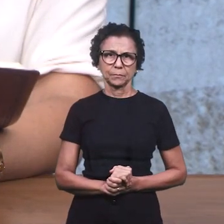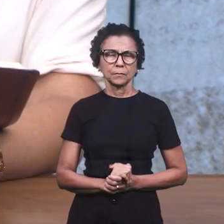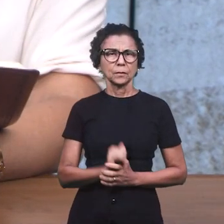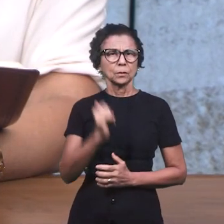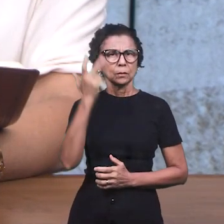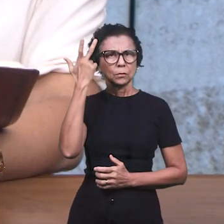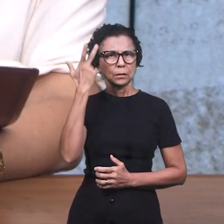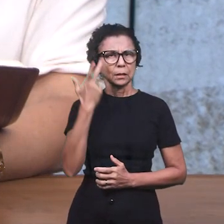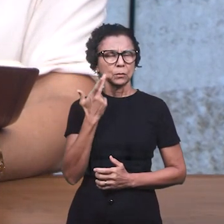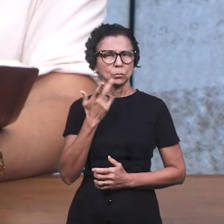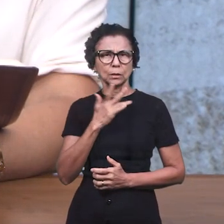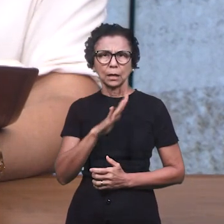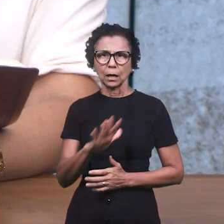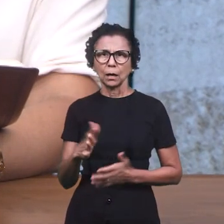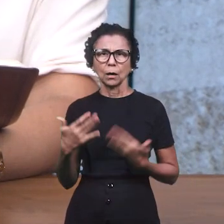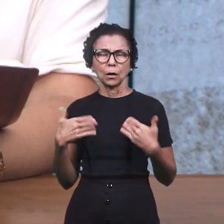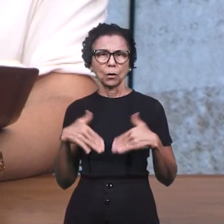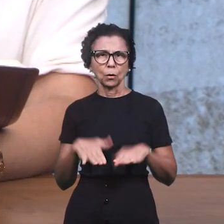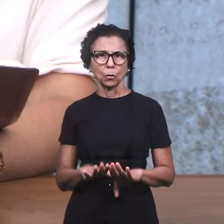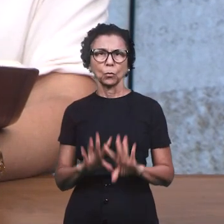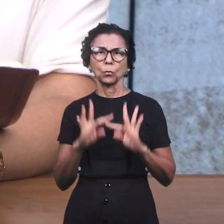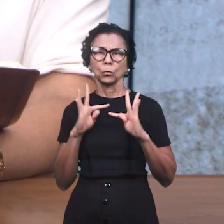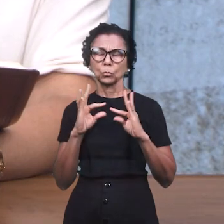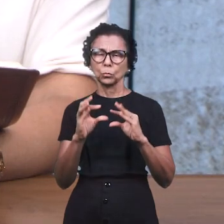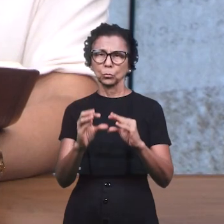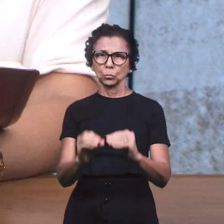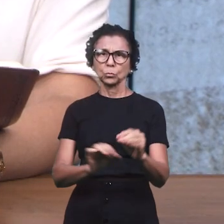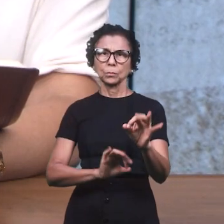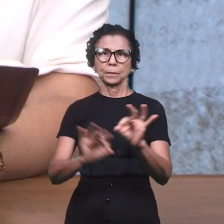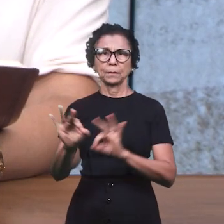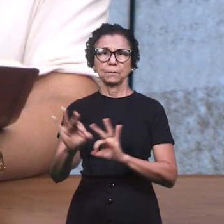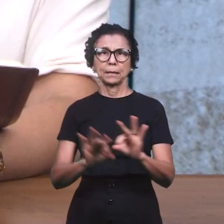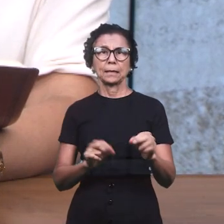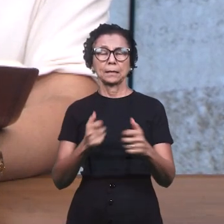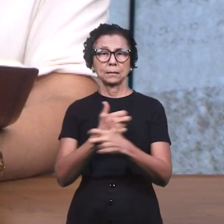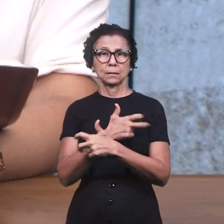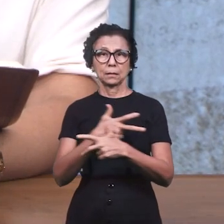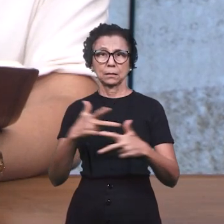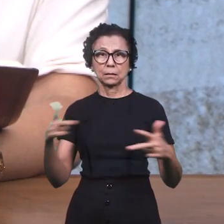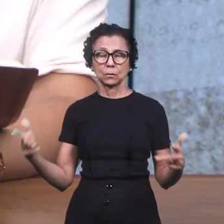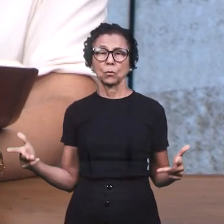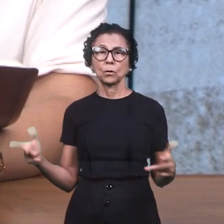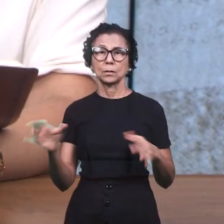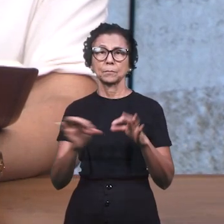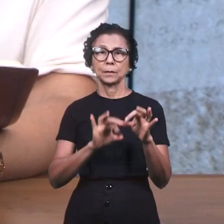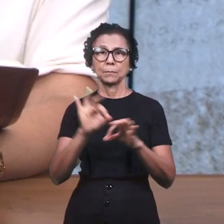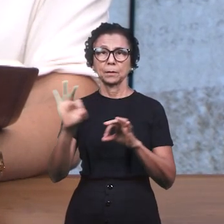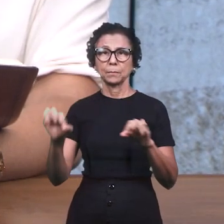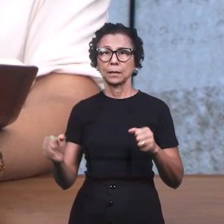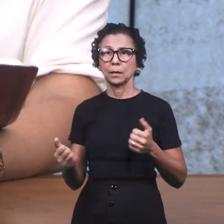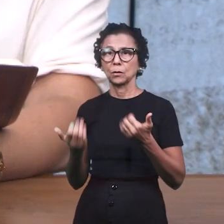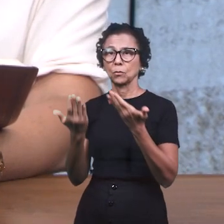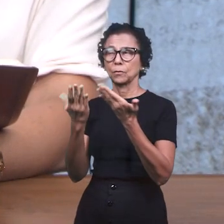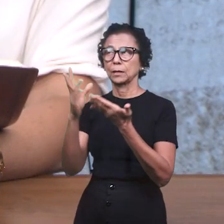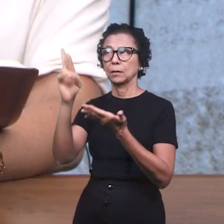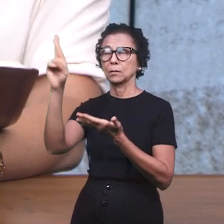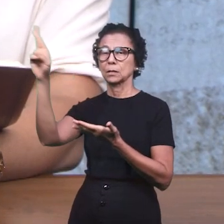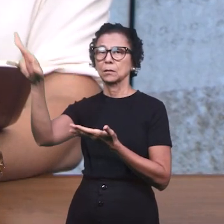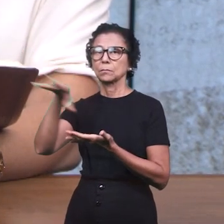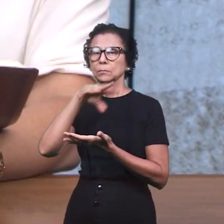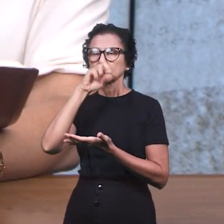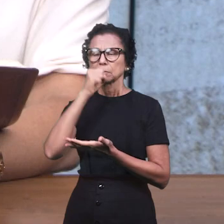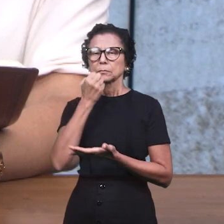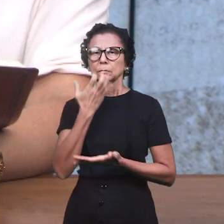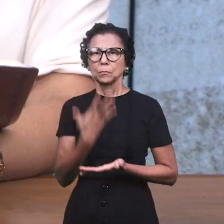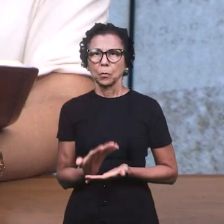natural assim fará estas coisas, oferecendo oferta queimada em cheiro suave ao Senhor.